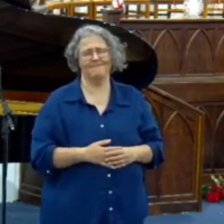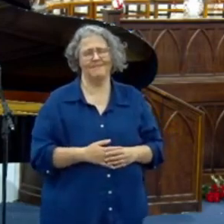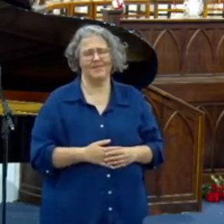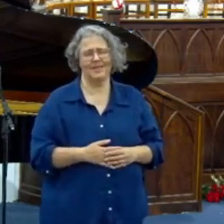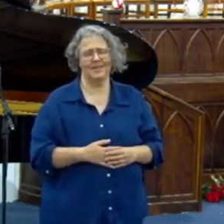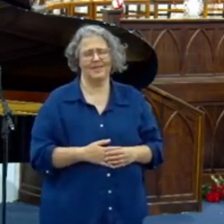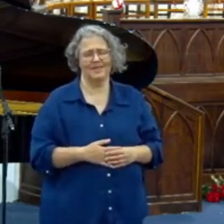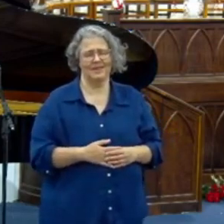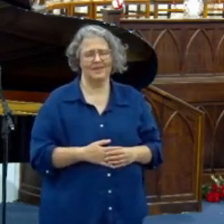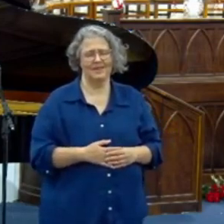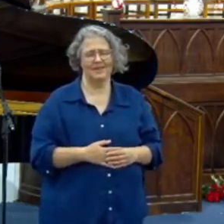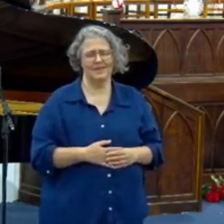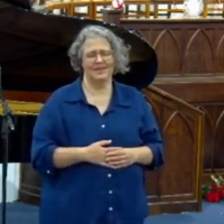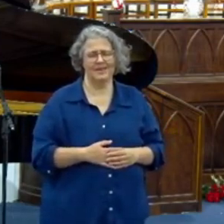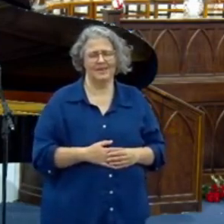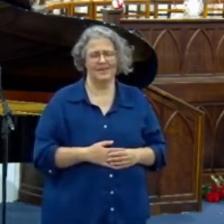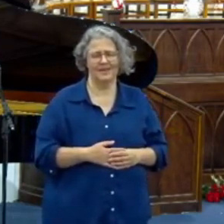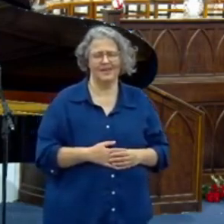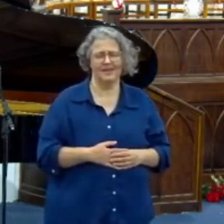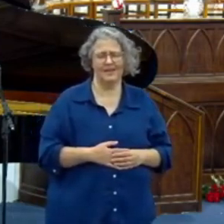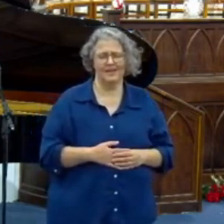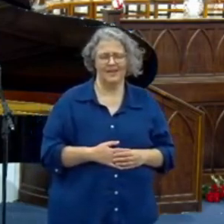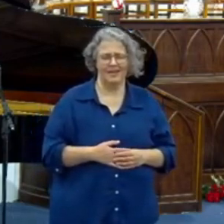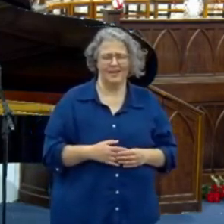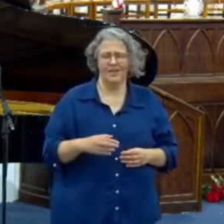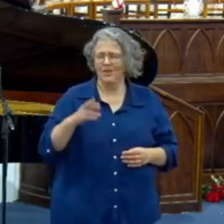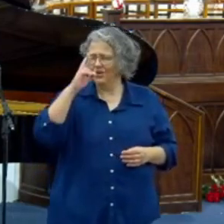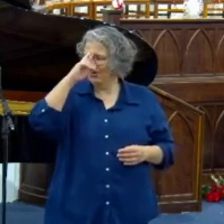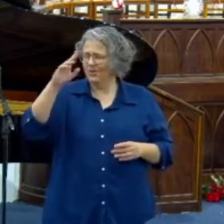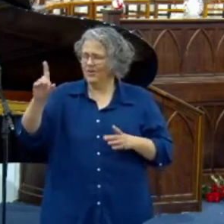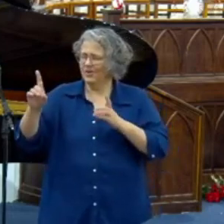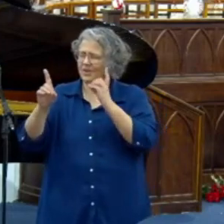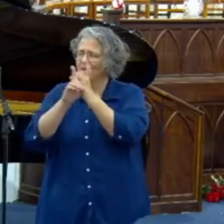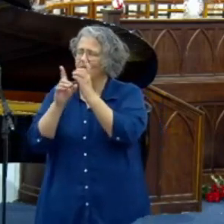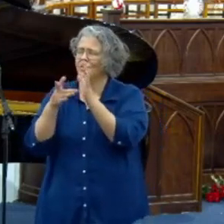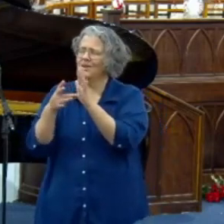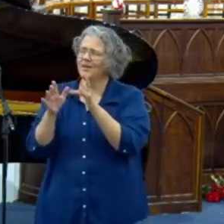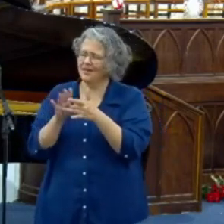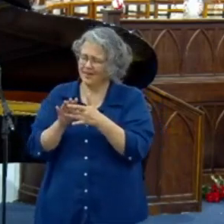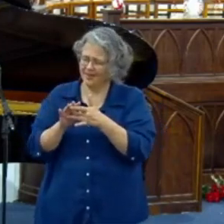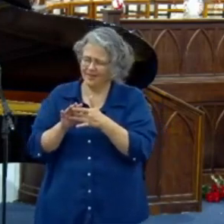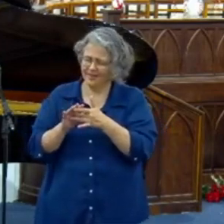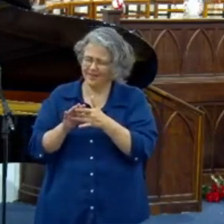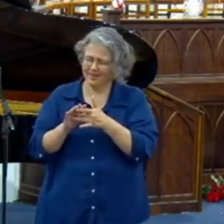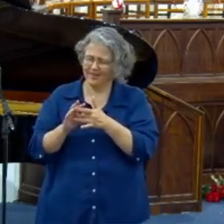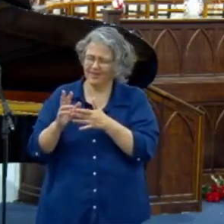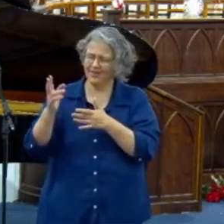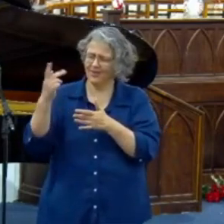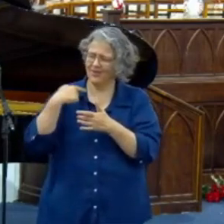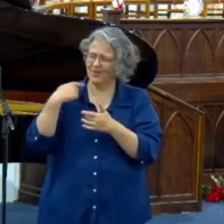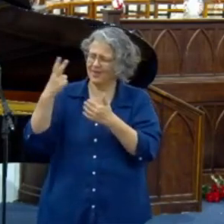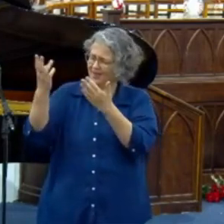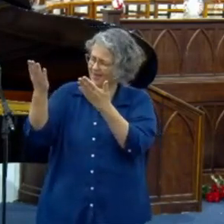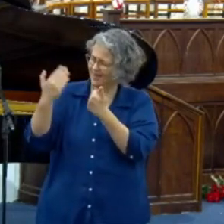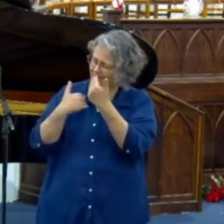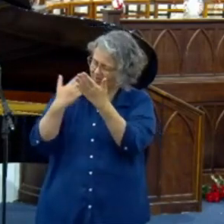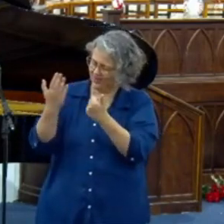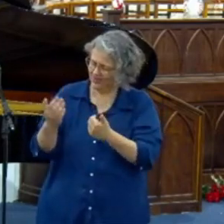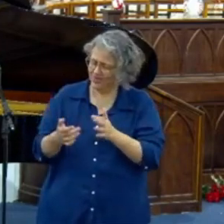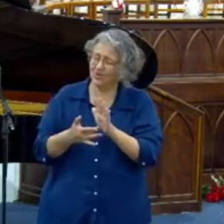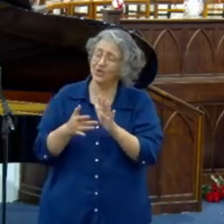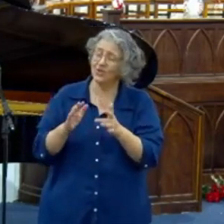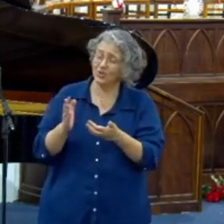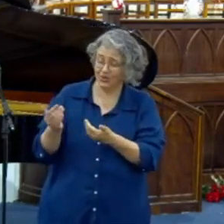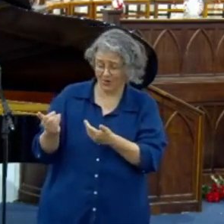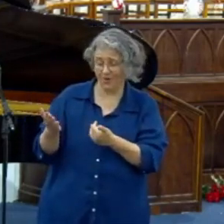nós que não passe nenhum desses testes, e se olhar para esta relação do jovem